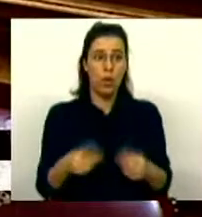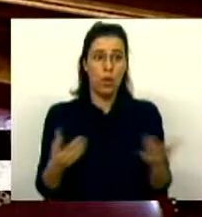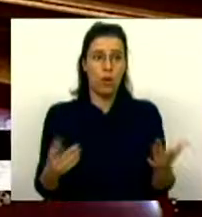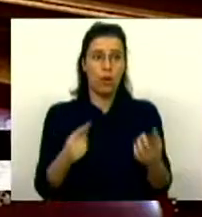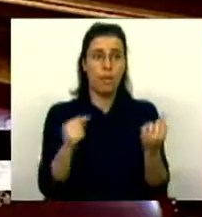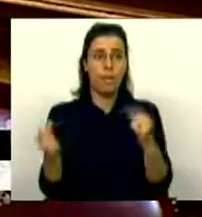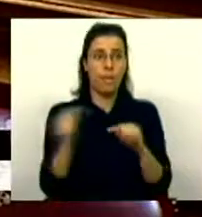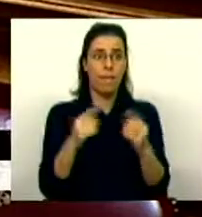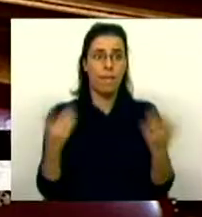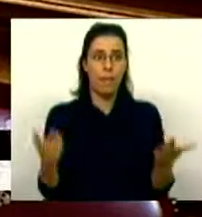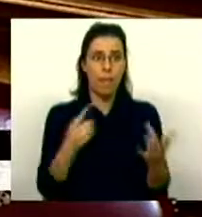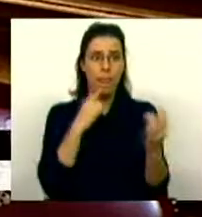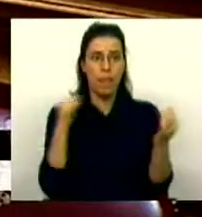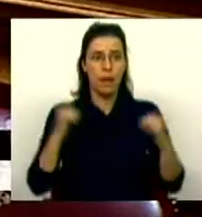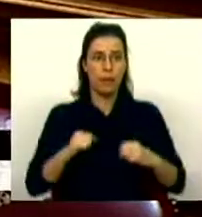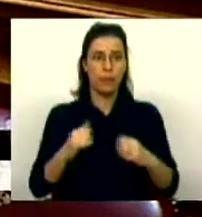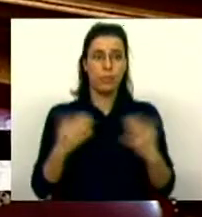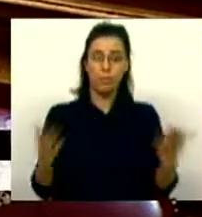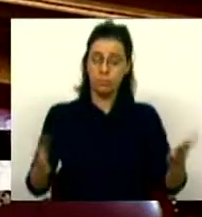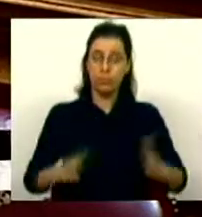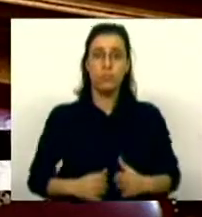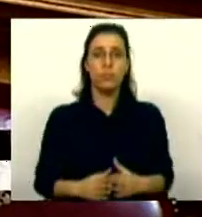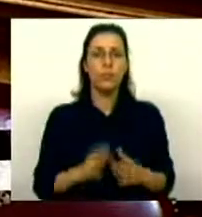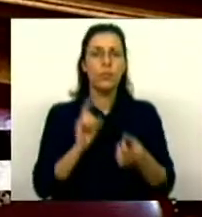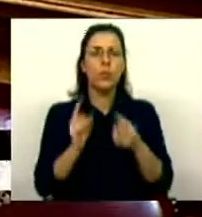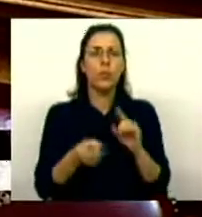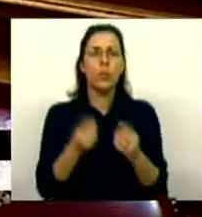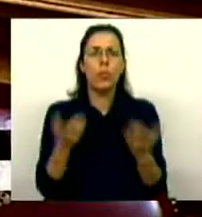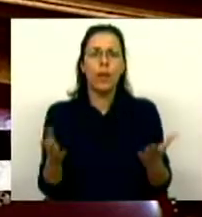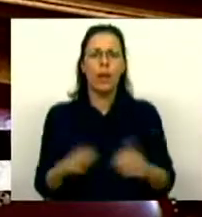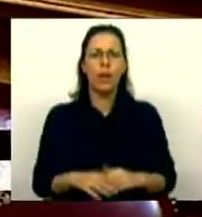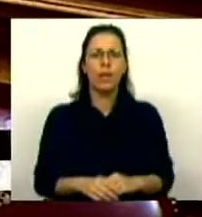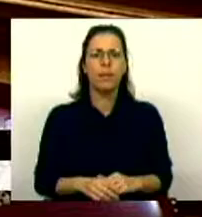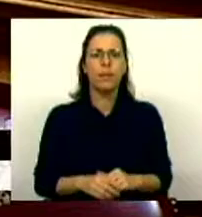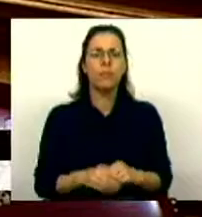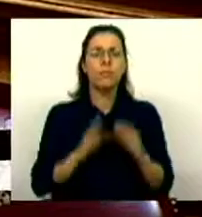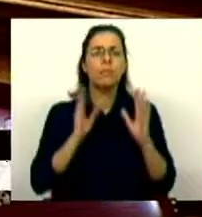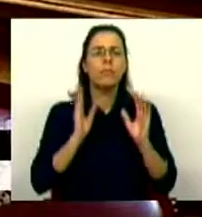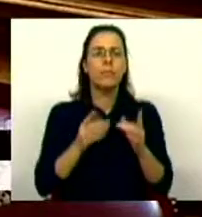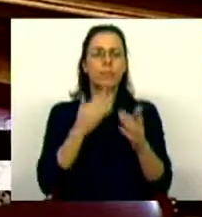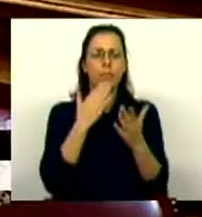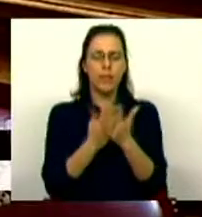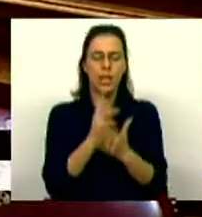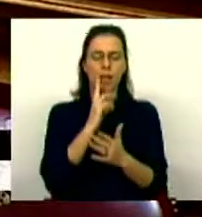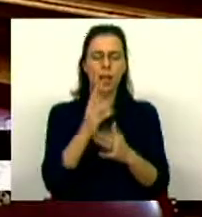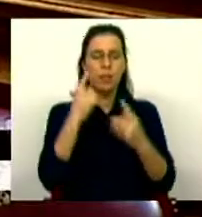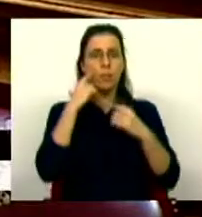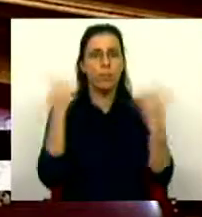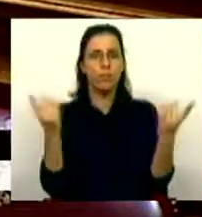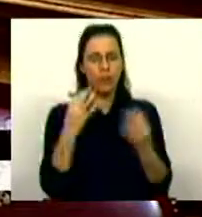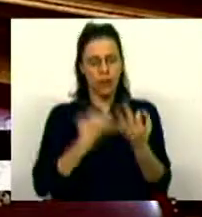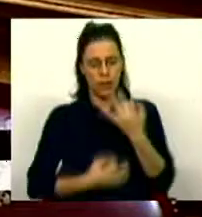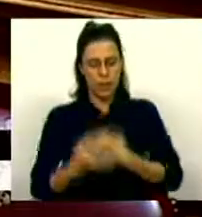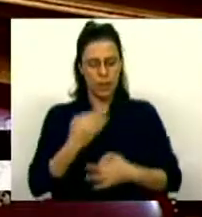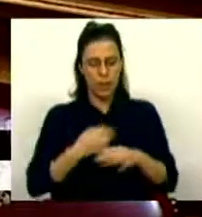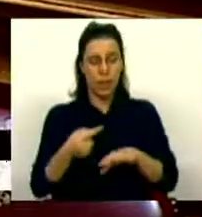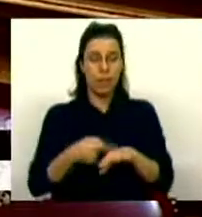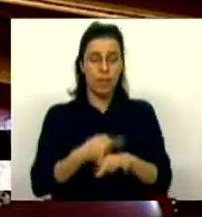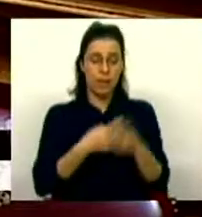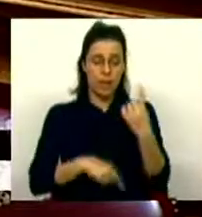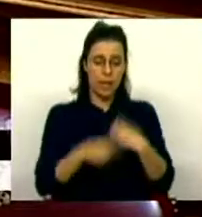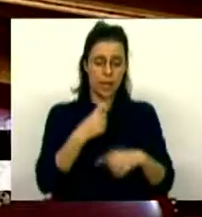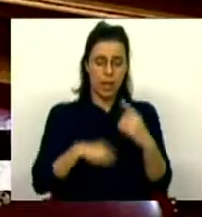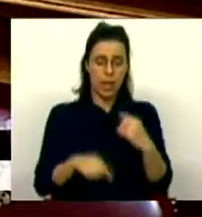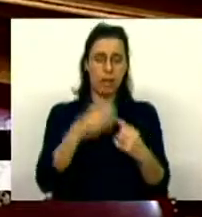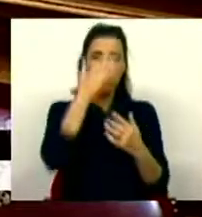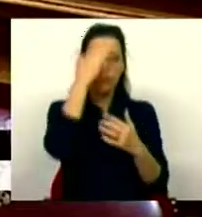em debate, concordamos naquilo que deve ser o aumento da resposta pública nos tratamentos de hemodiálise, pelo